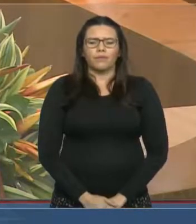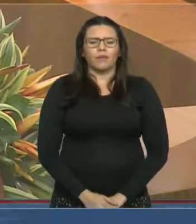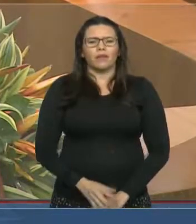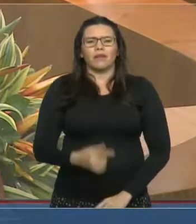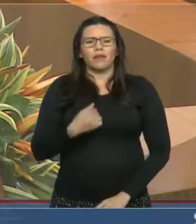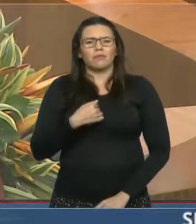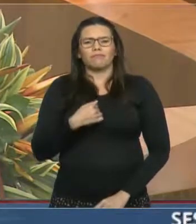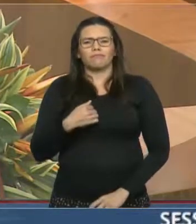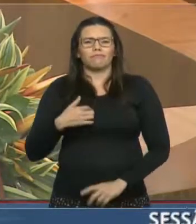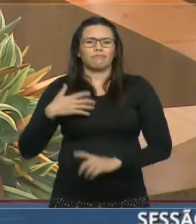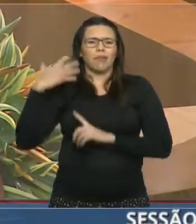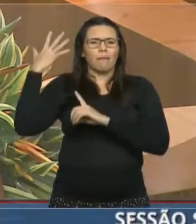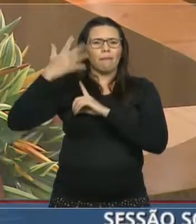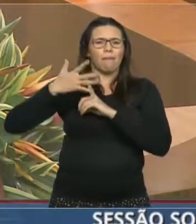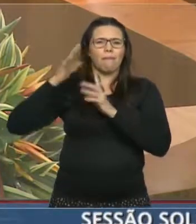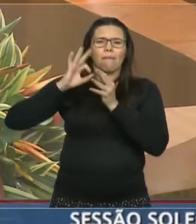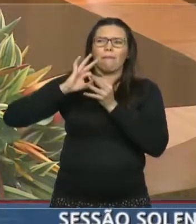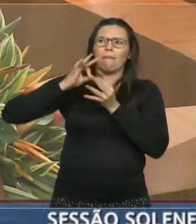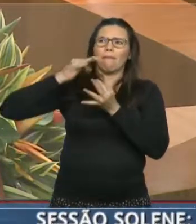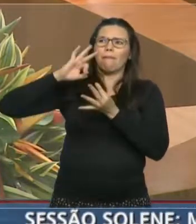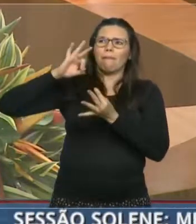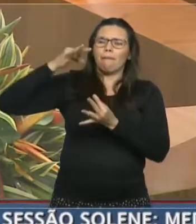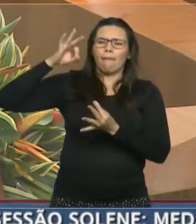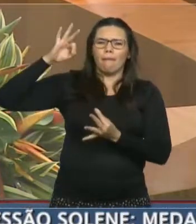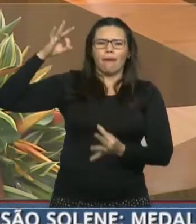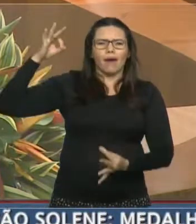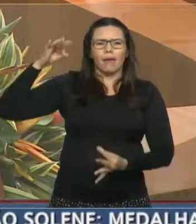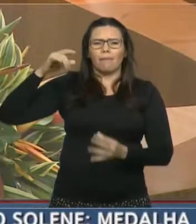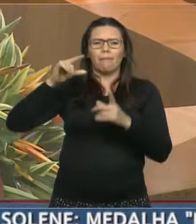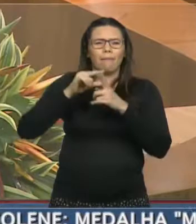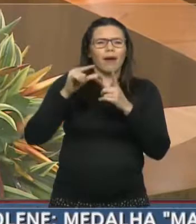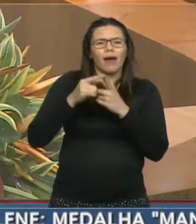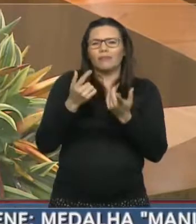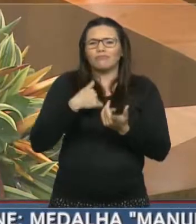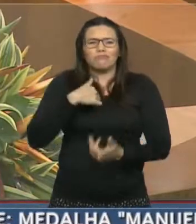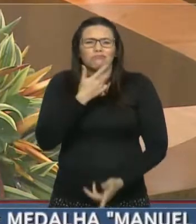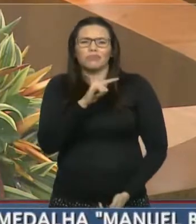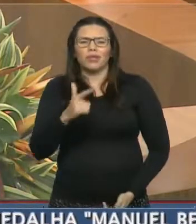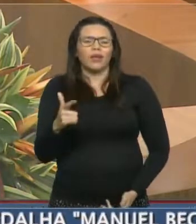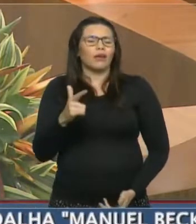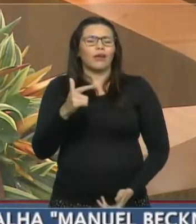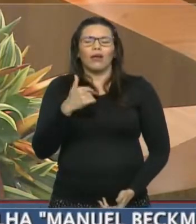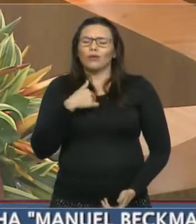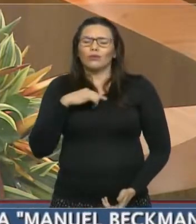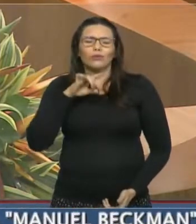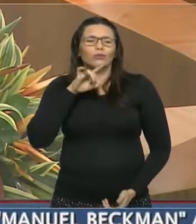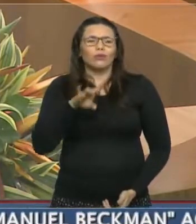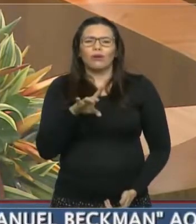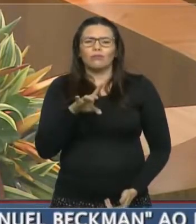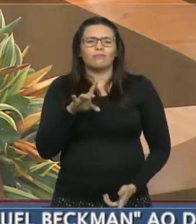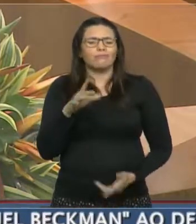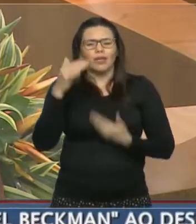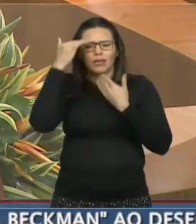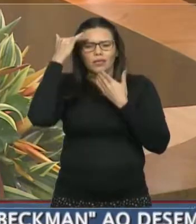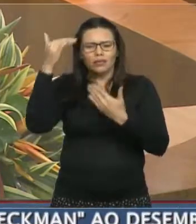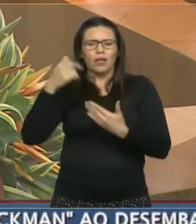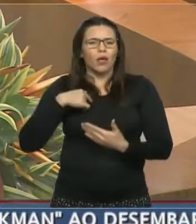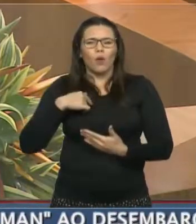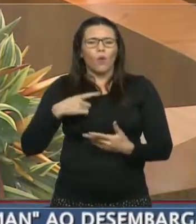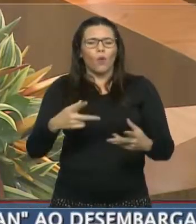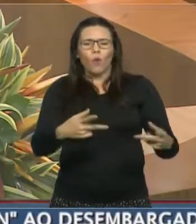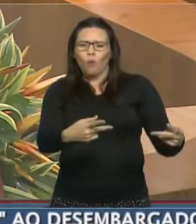agradecimento, entendeu? Eu vejo aqui, eu quero agradecer aqui as pessoas que... Eu não fiz convite a ninguém,